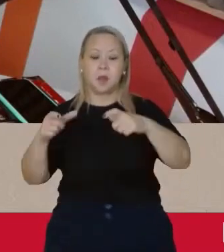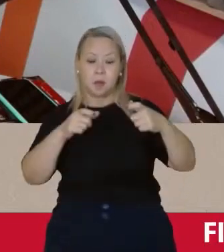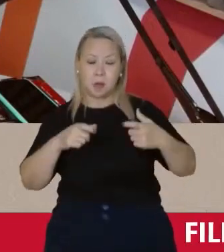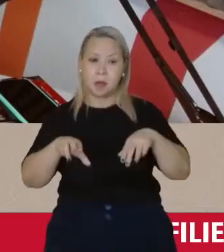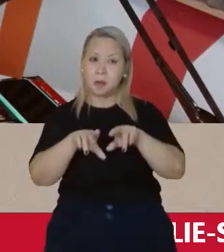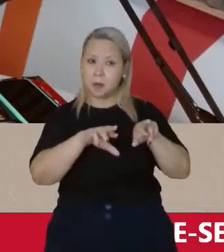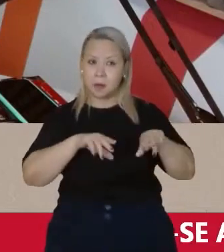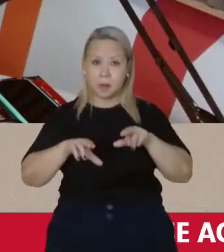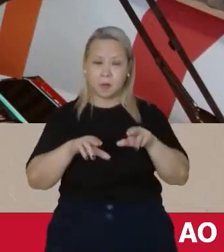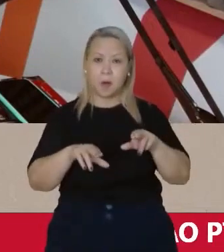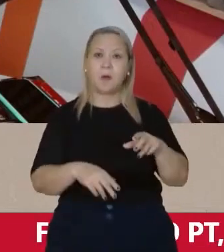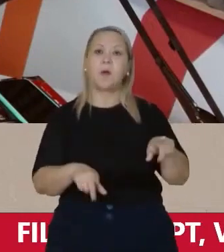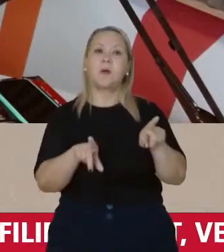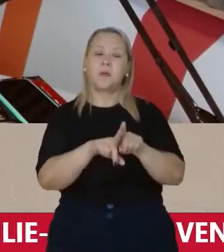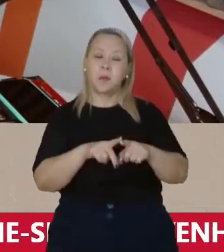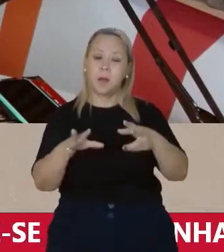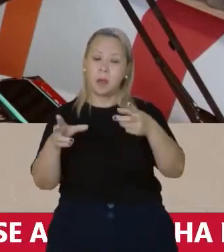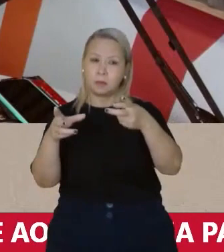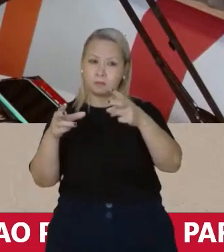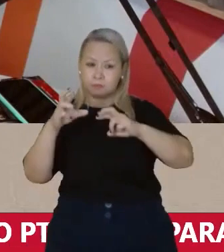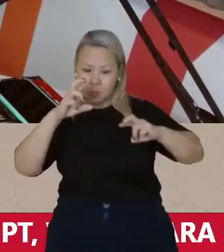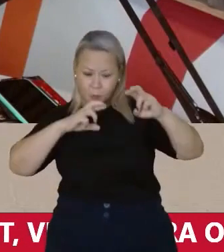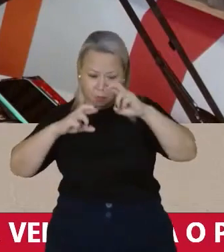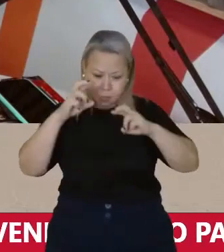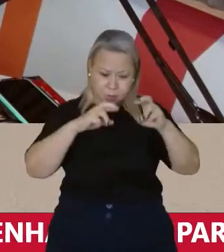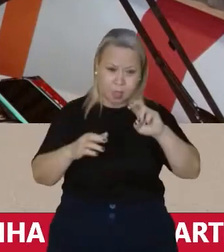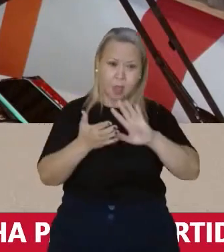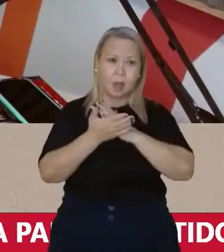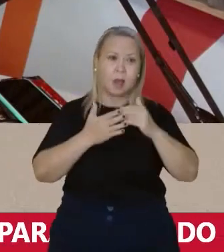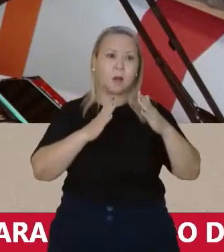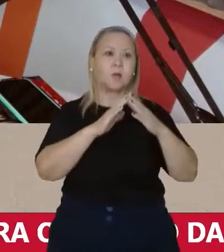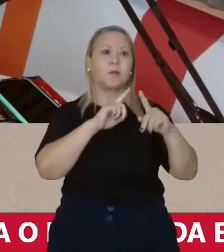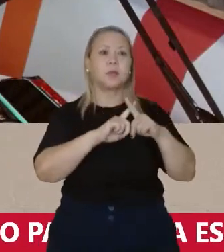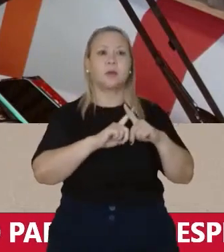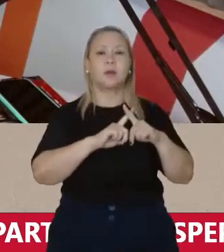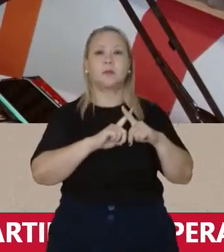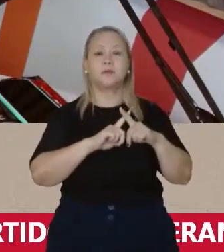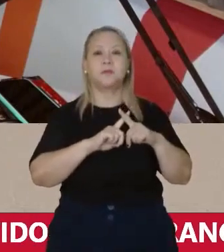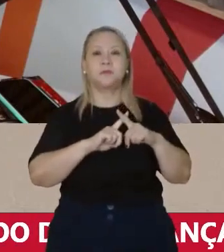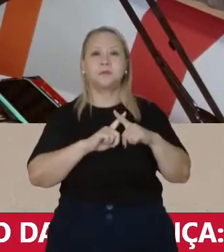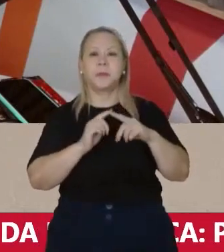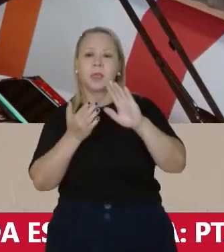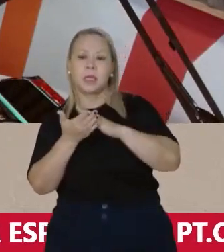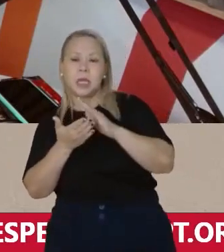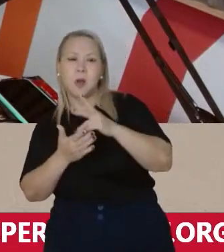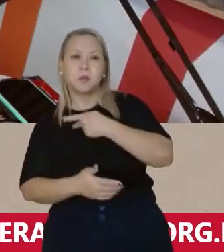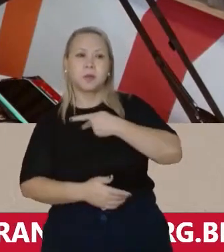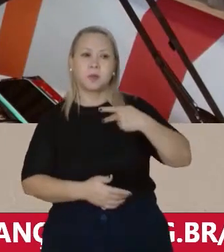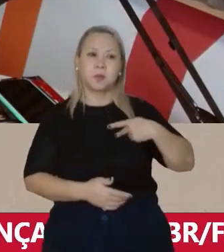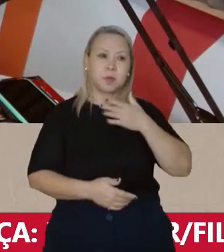eu também observo que algumas igrejas, né, de alguns